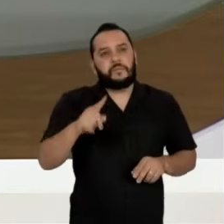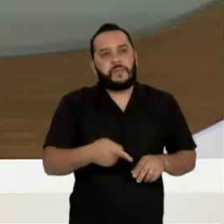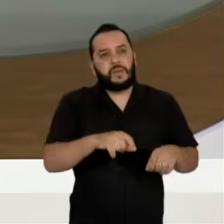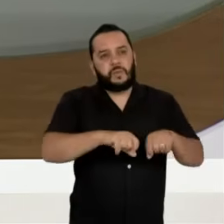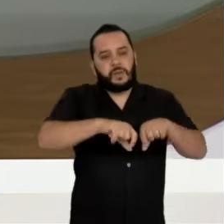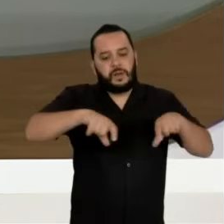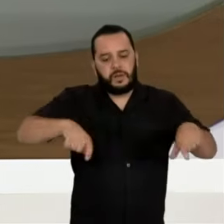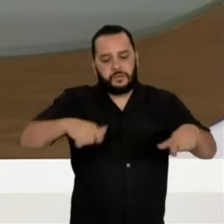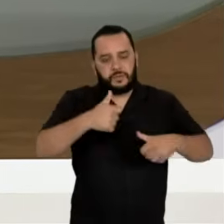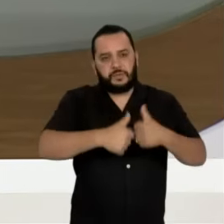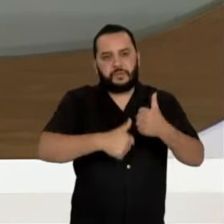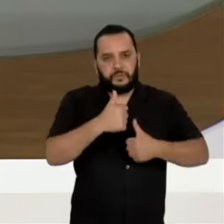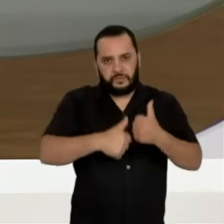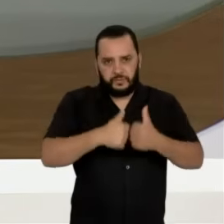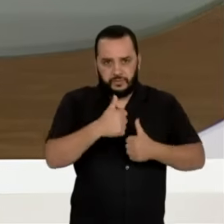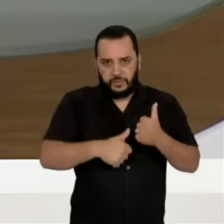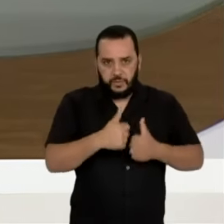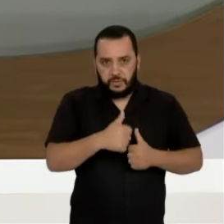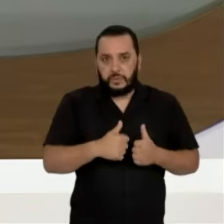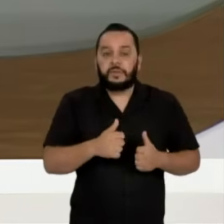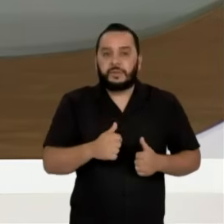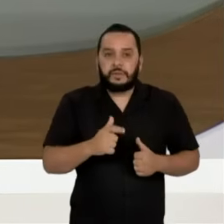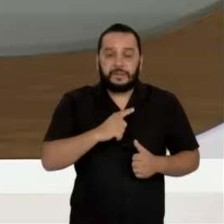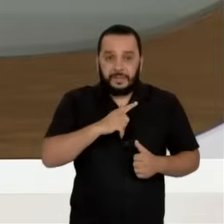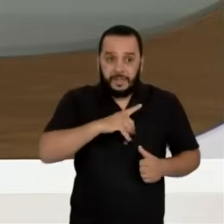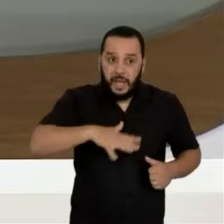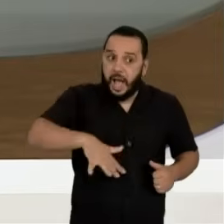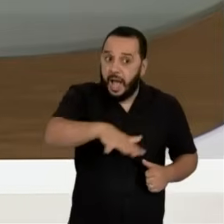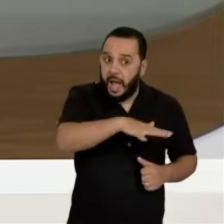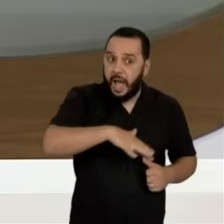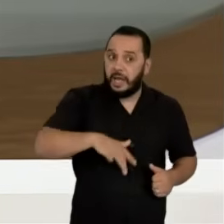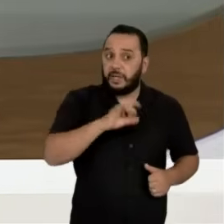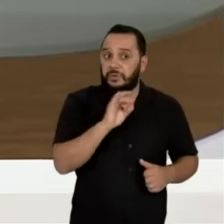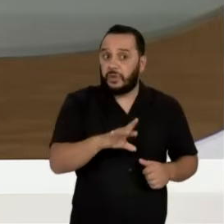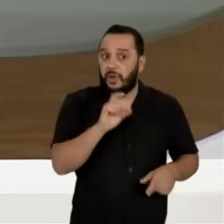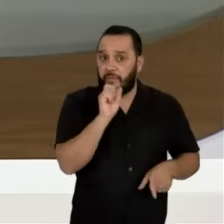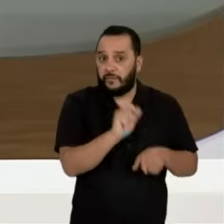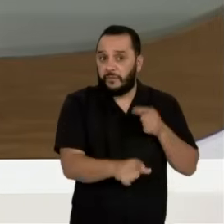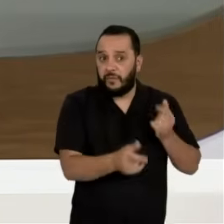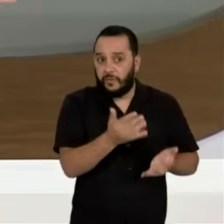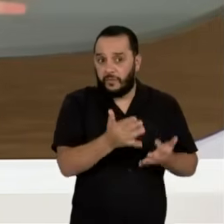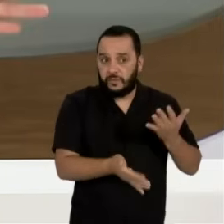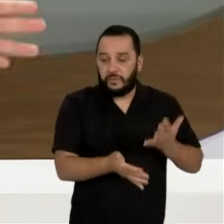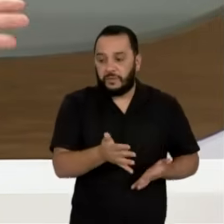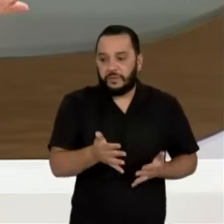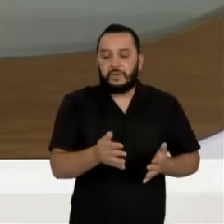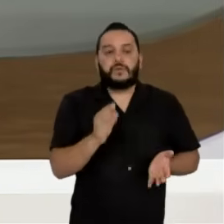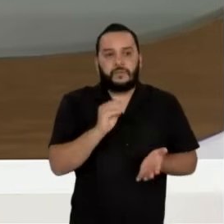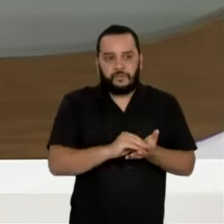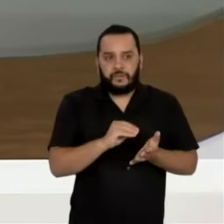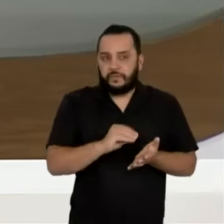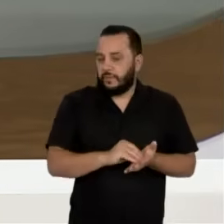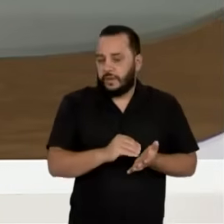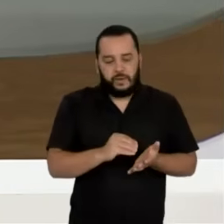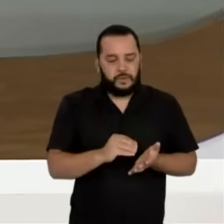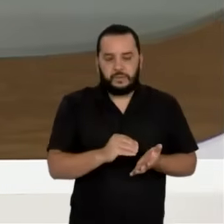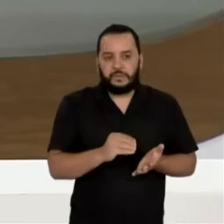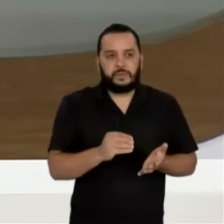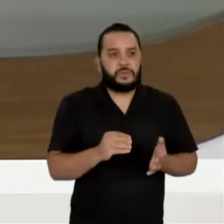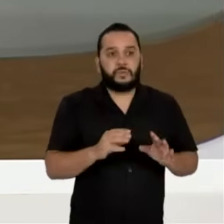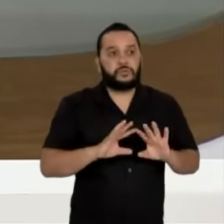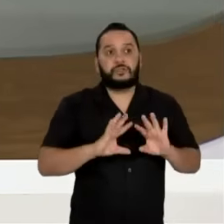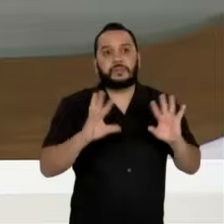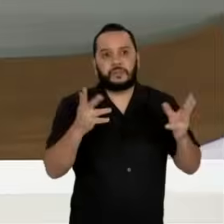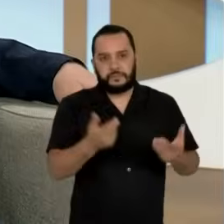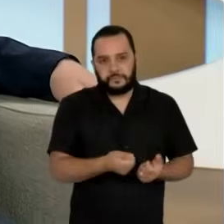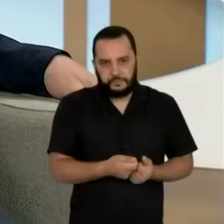futebol, pelo que eu li. Isso é só a área de incêndio. A gente não está falando da região como um todo, que é o que esse pessoal,